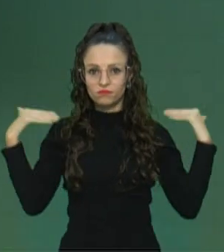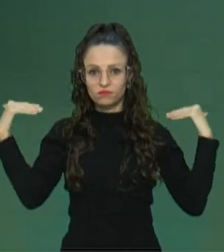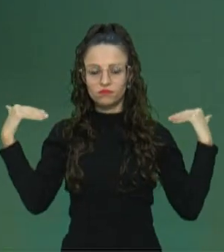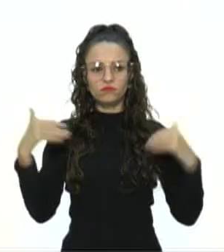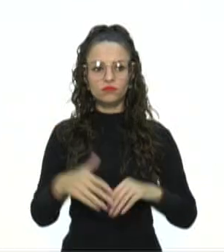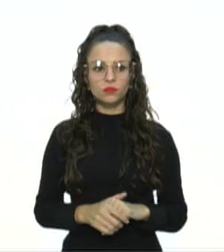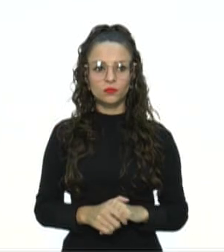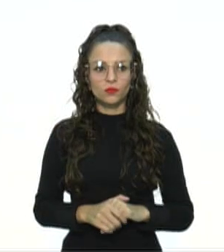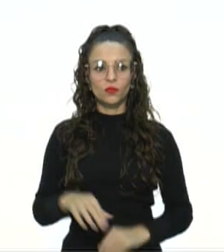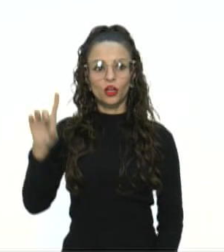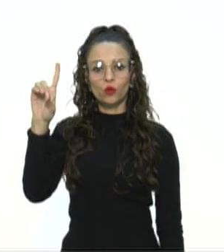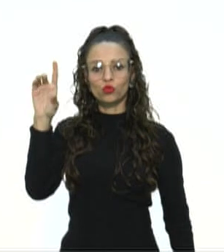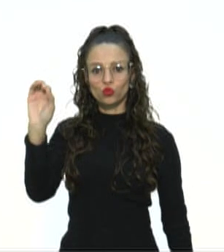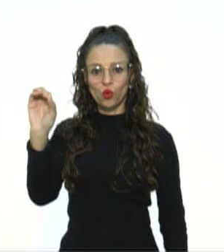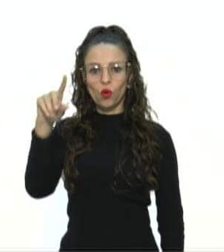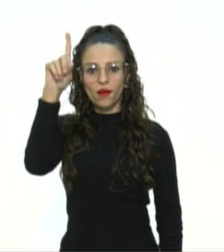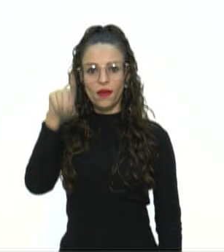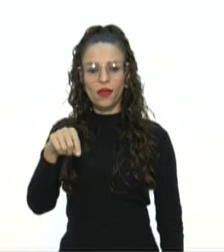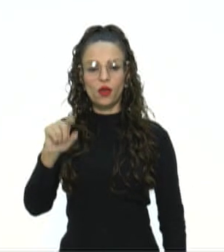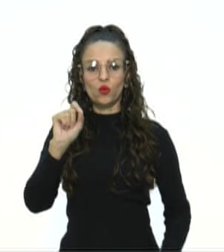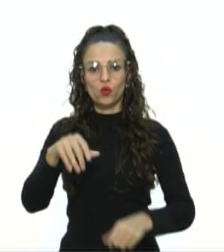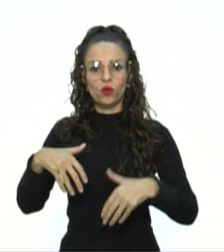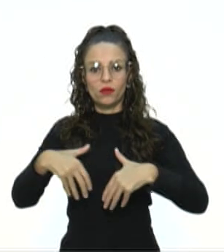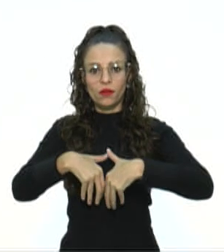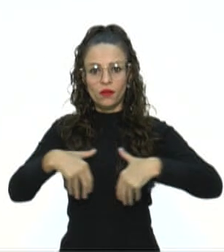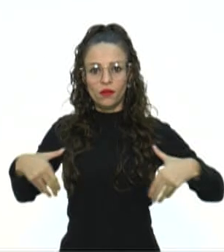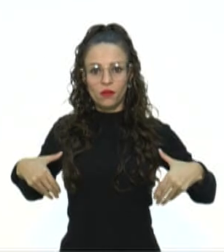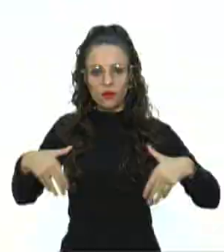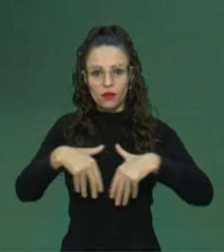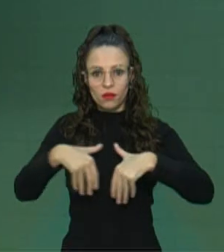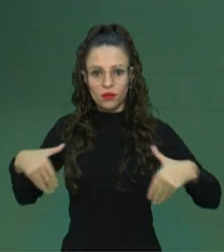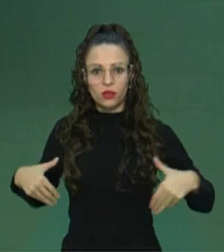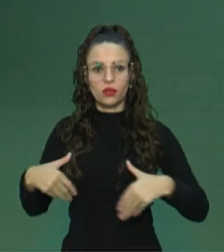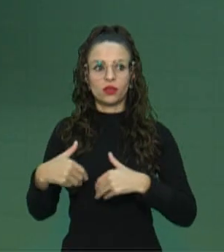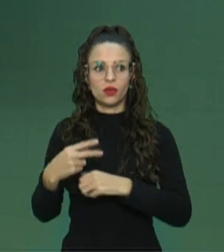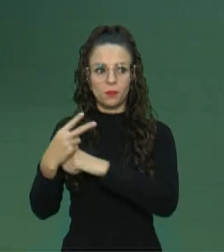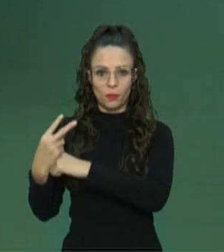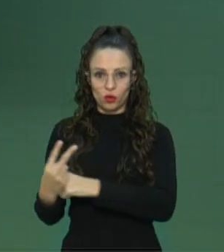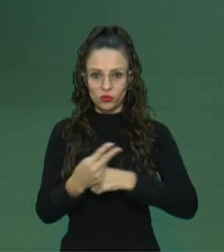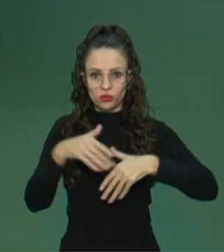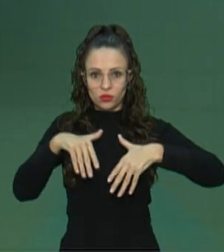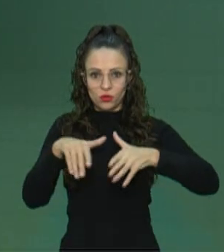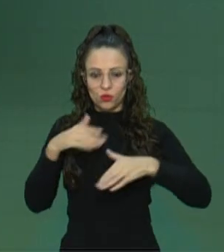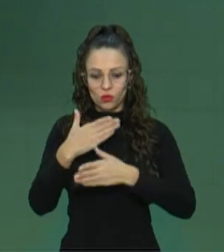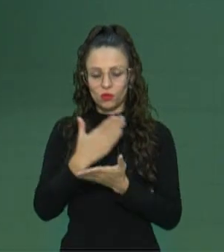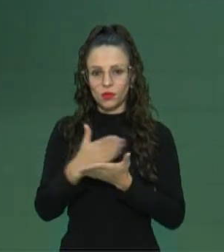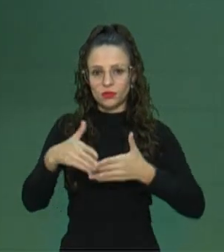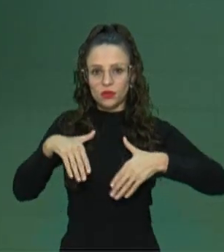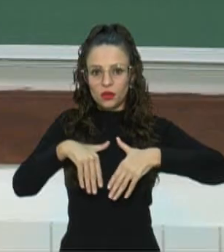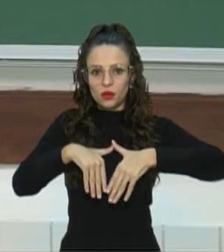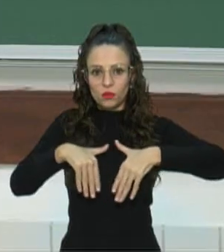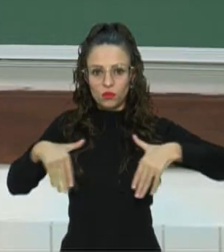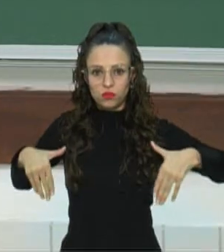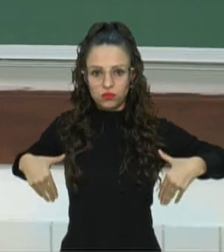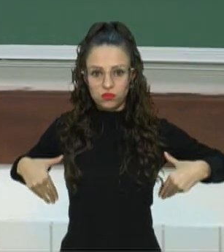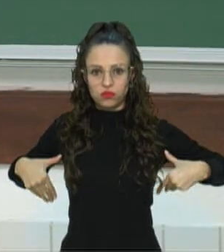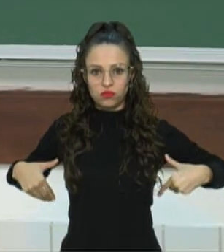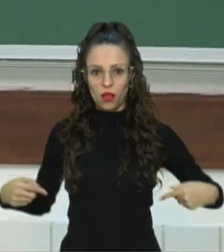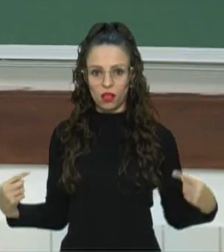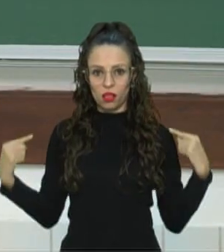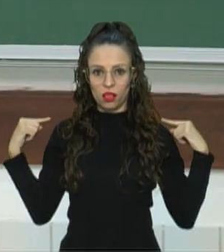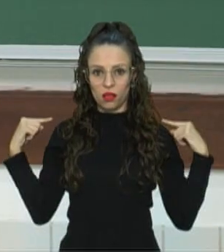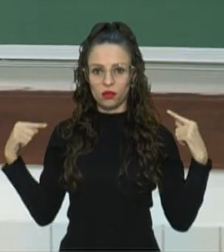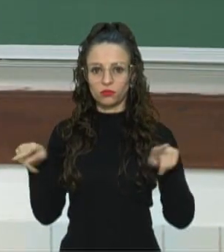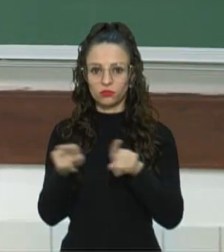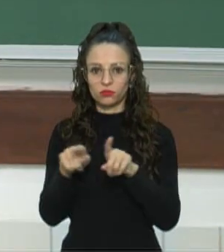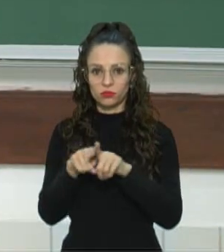armadura, o do, que é essa proteção que vai ao tórax, então essa proteção começa aqui no tórax e se expande pelas